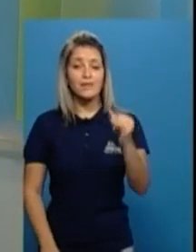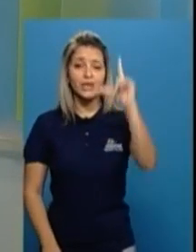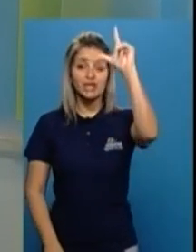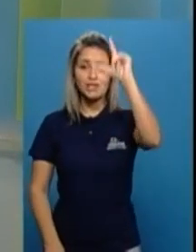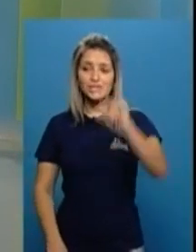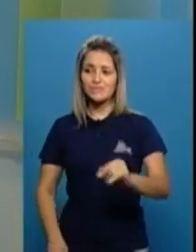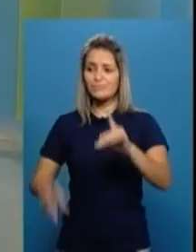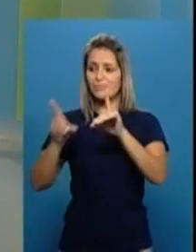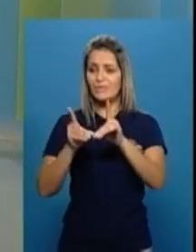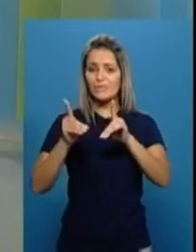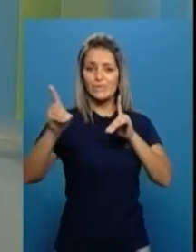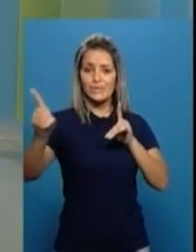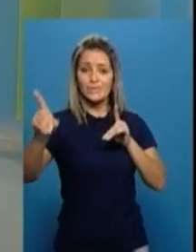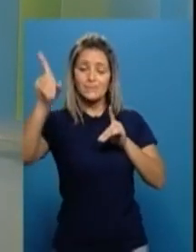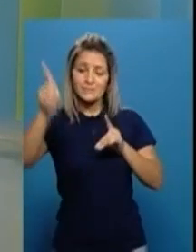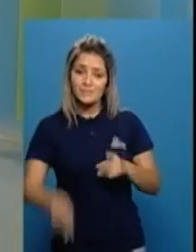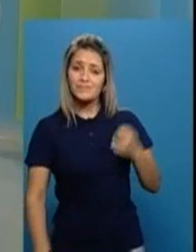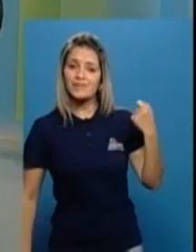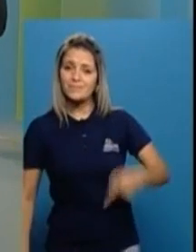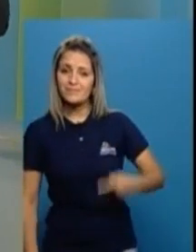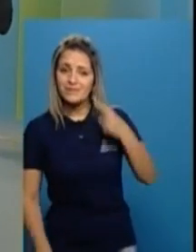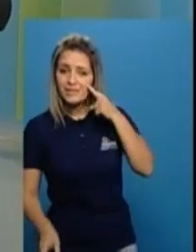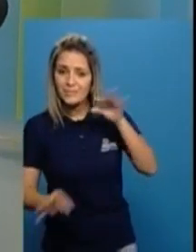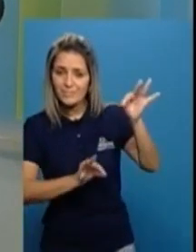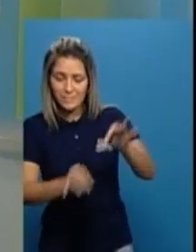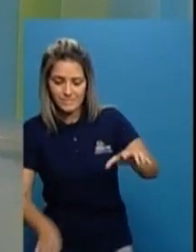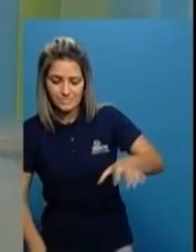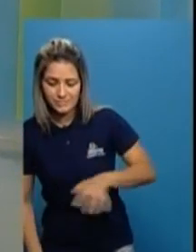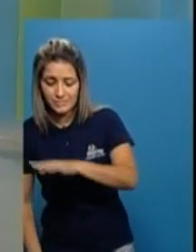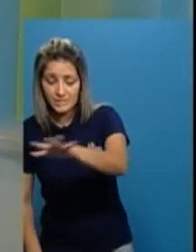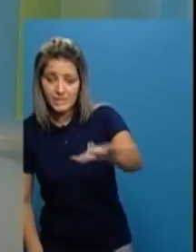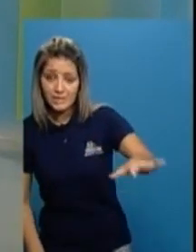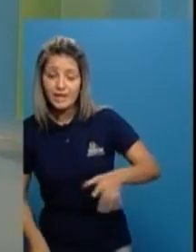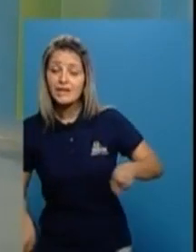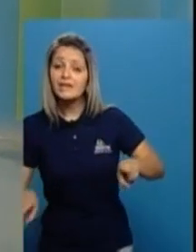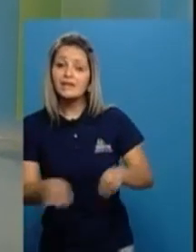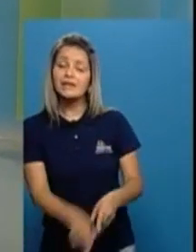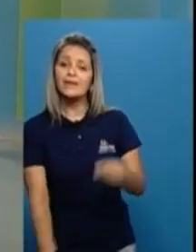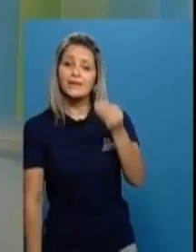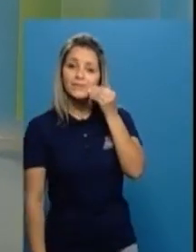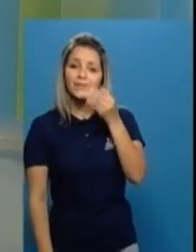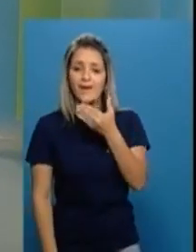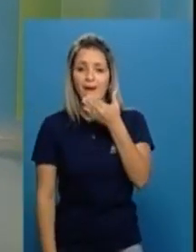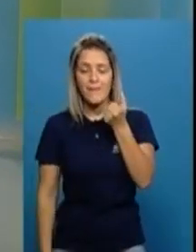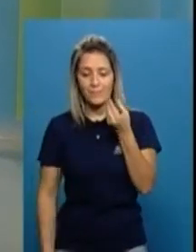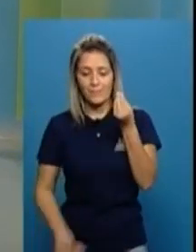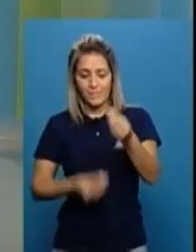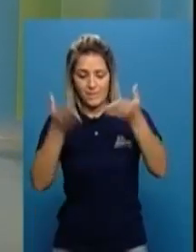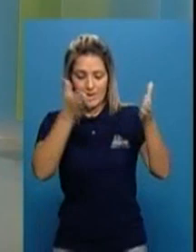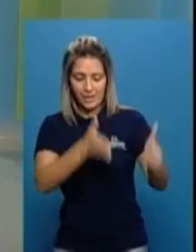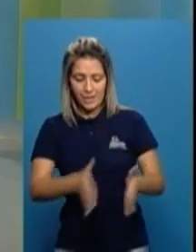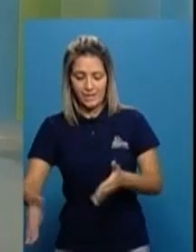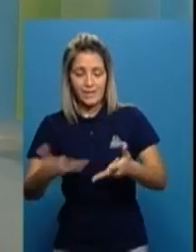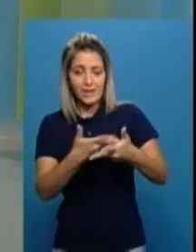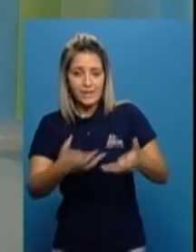de transporte tem que ser pensado pelo layout. Também melhorar o processo de produção. E esse é um